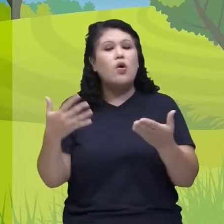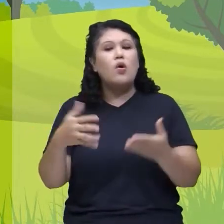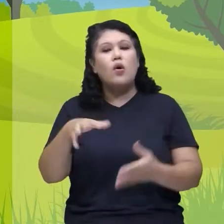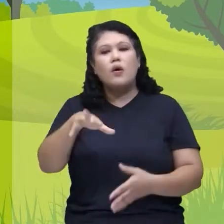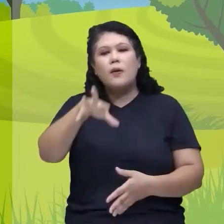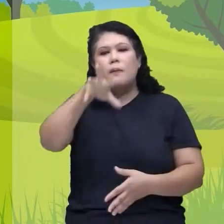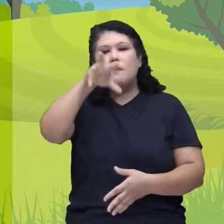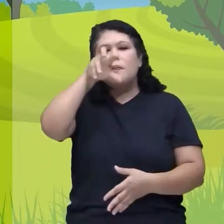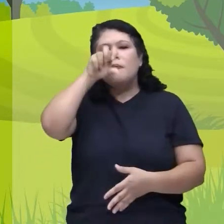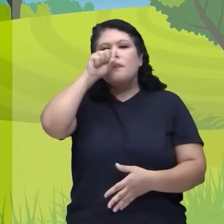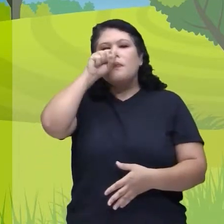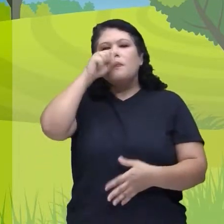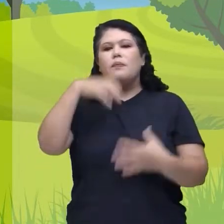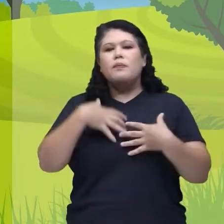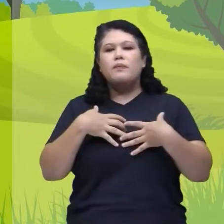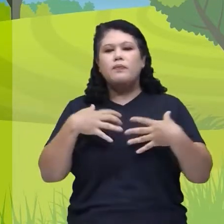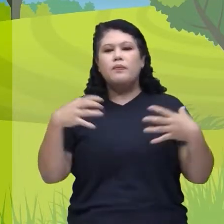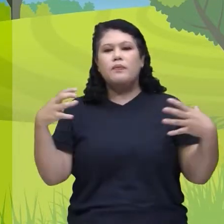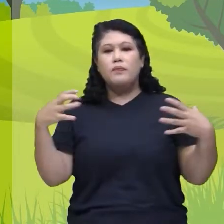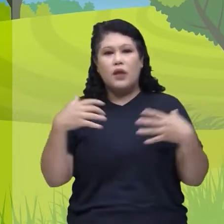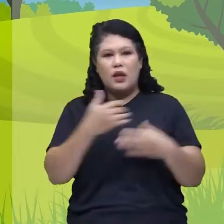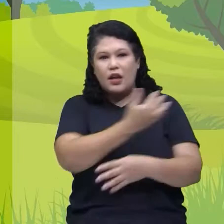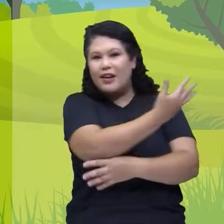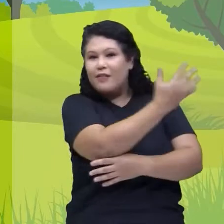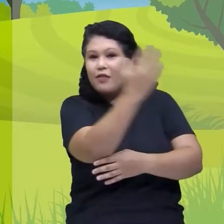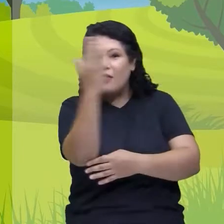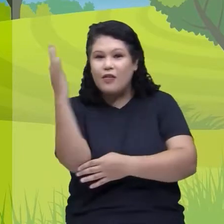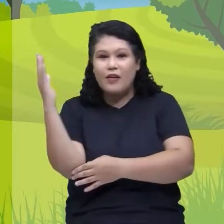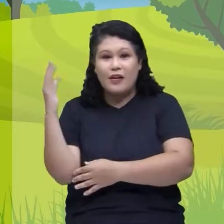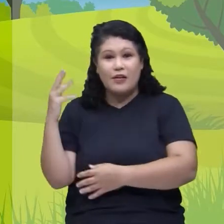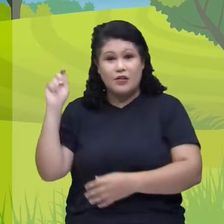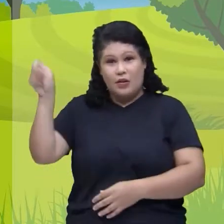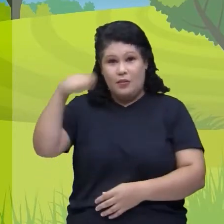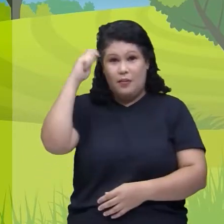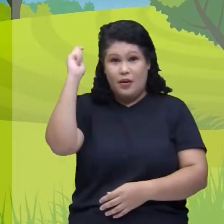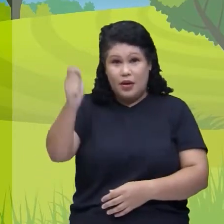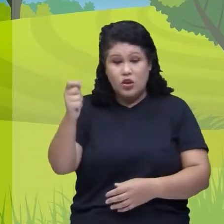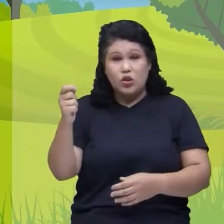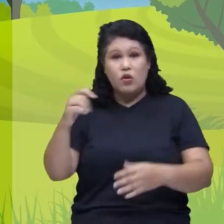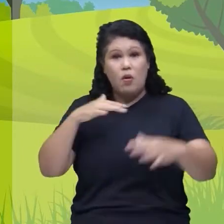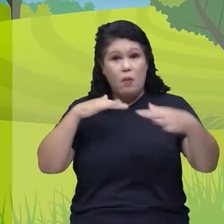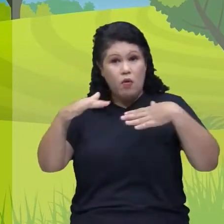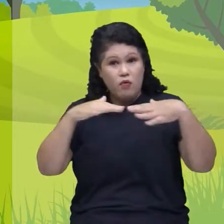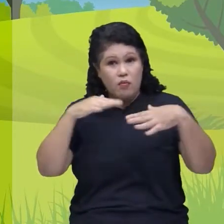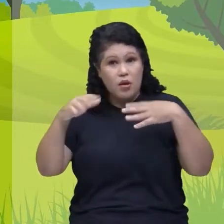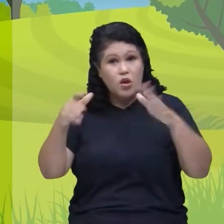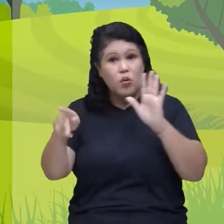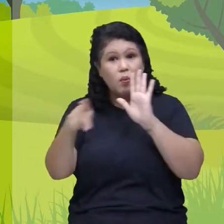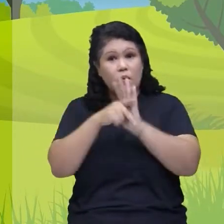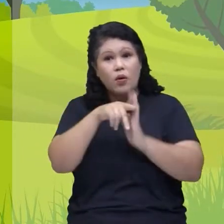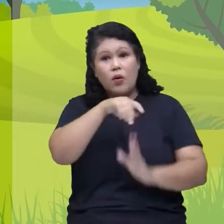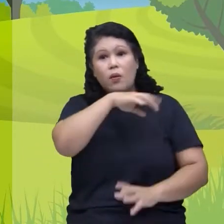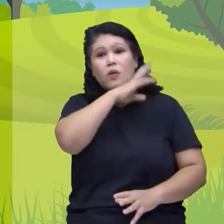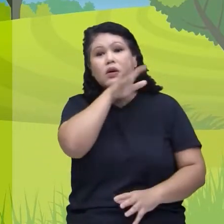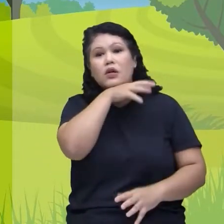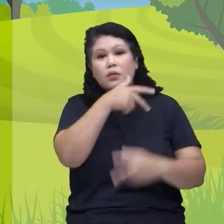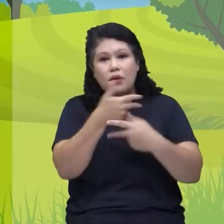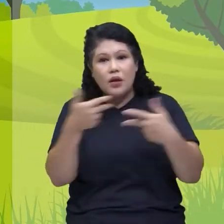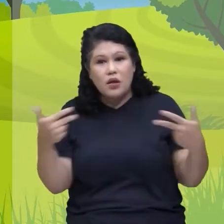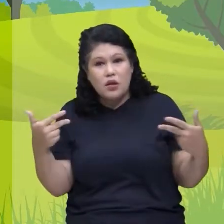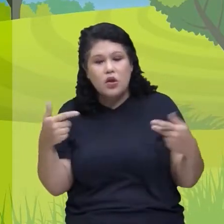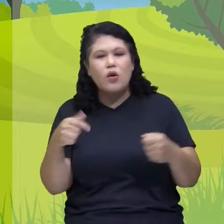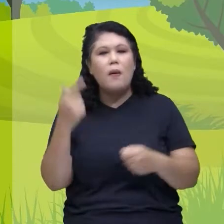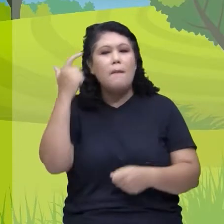Como nós estamos na Floresta Encantada, hoje nós vamos fazer o movimento dos animais. Essa vai ser a nossa ginástica. Então vamos pensar aqui agora na nossa